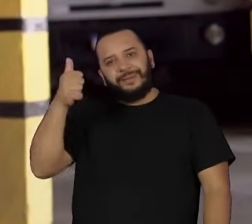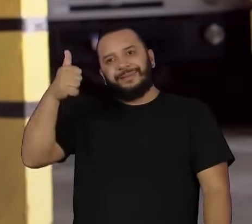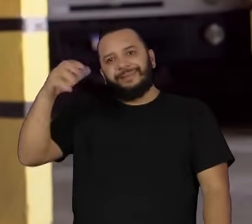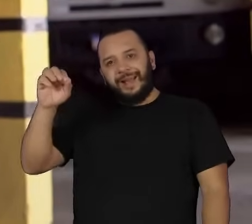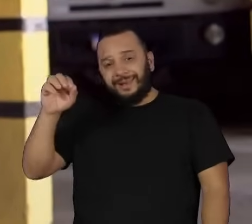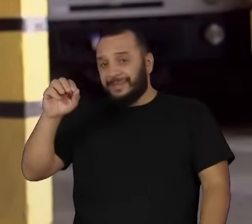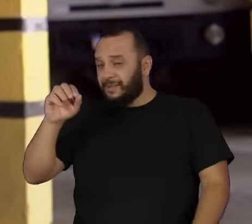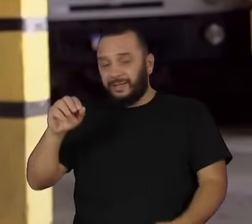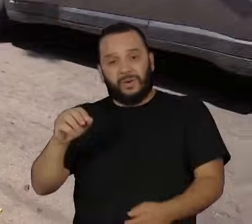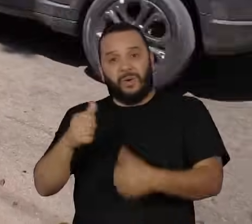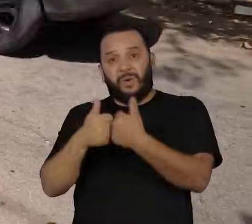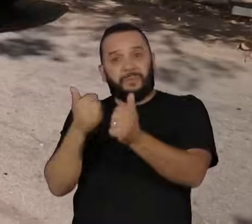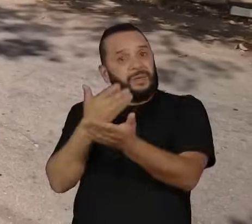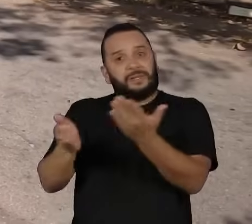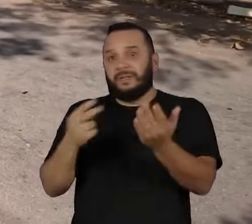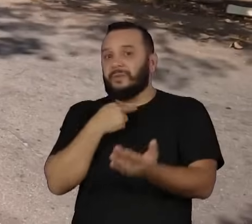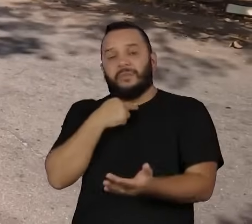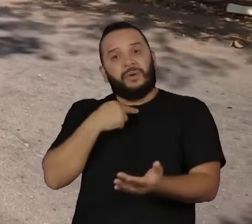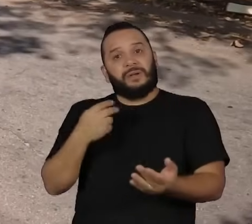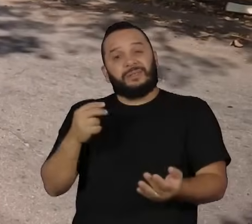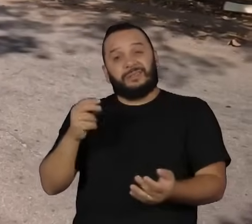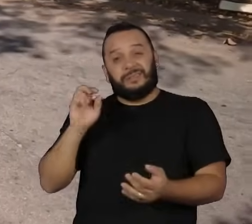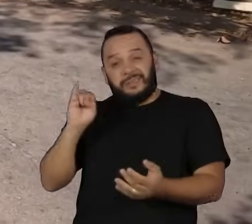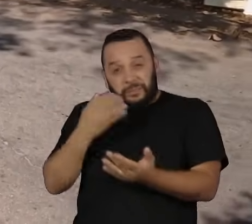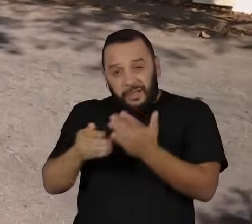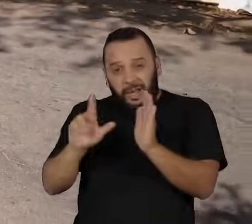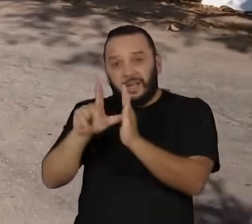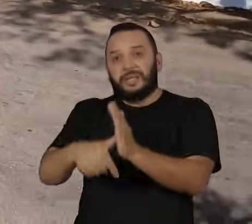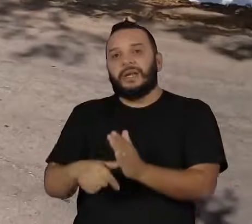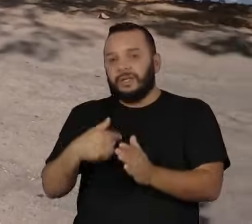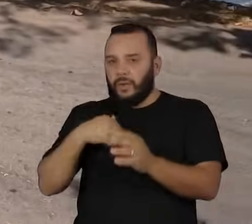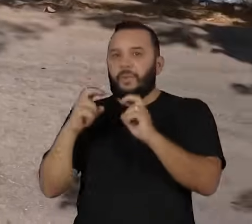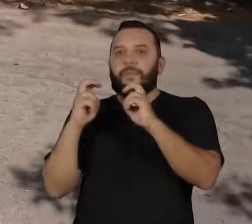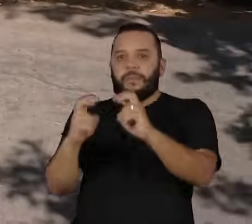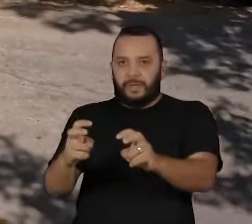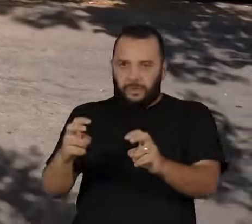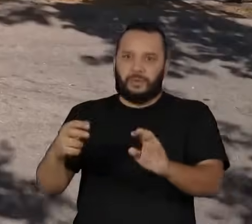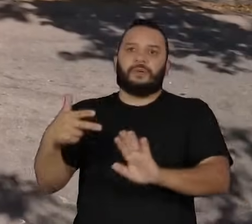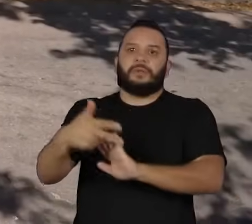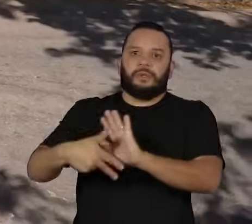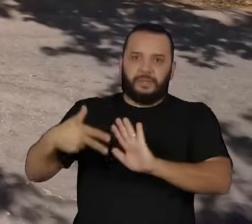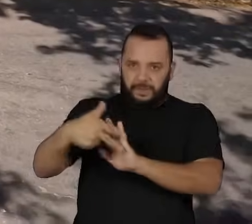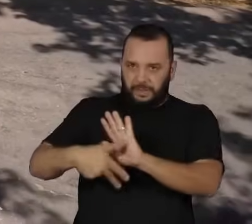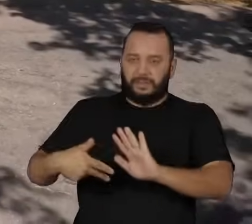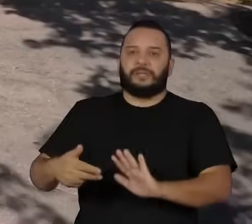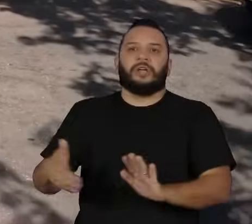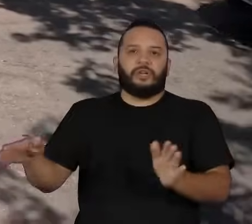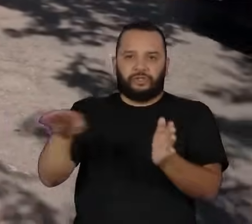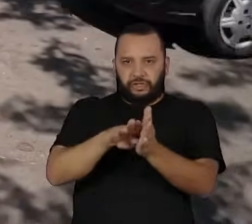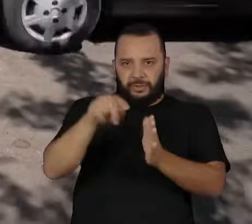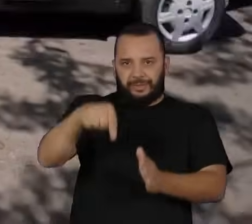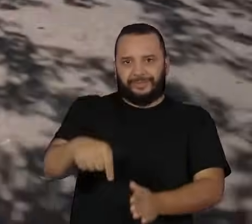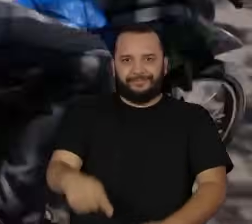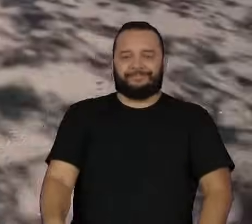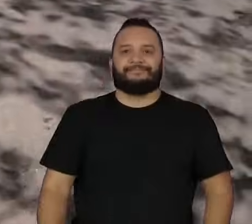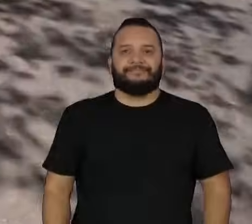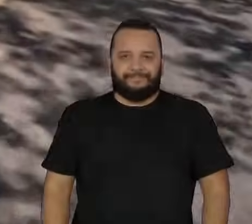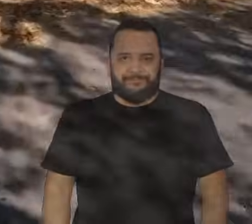chego atrasado. E eu pego o metrô, pego o ônibus e pego o trem para chegar até aqui.